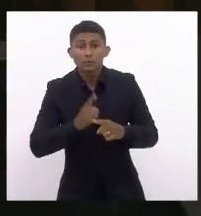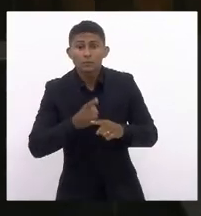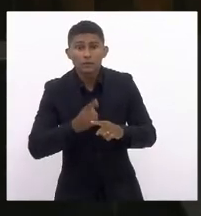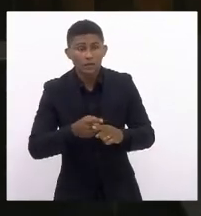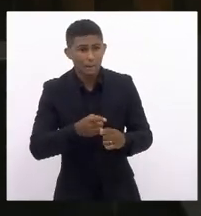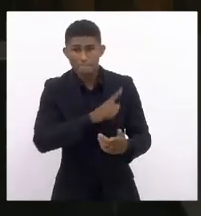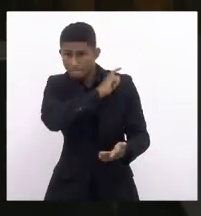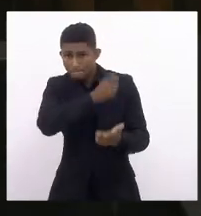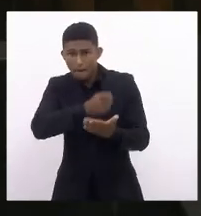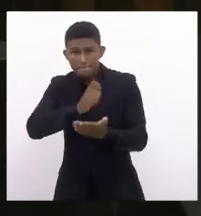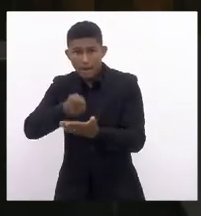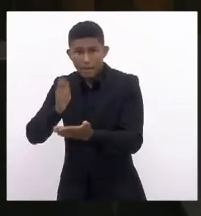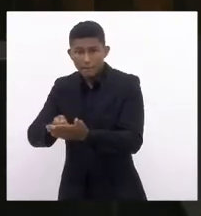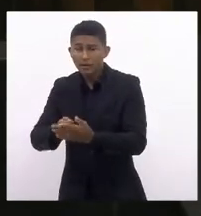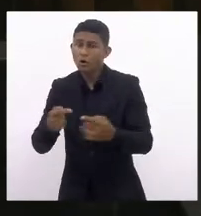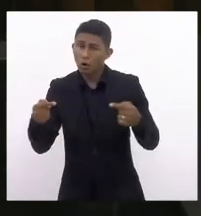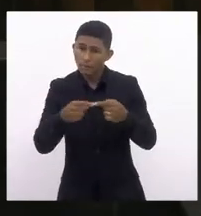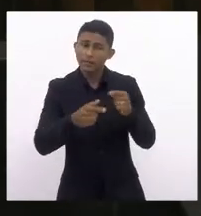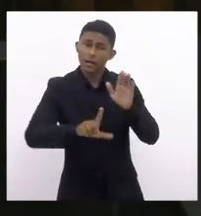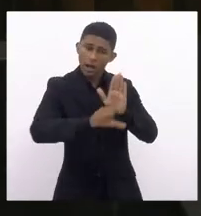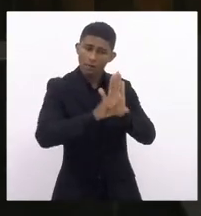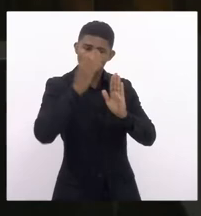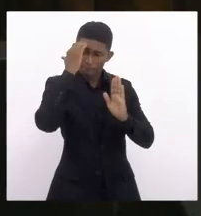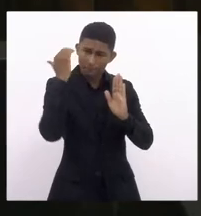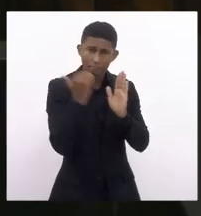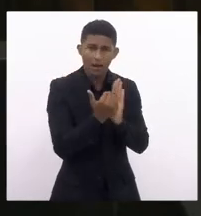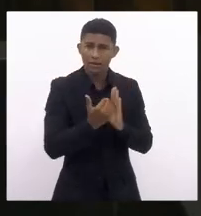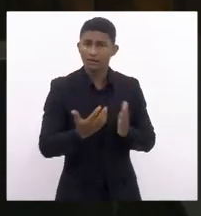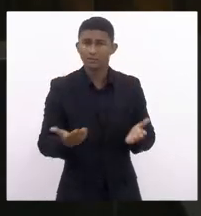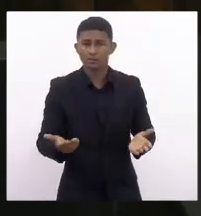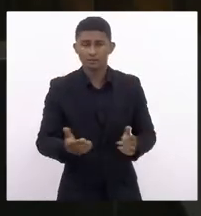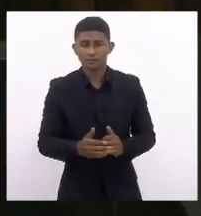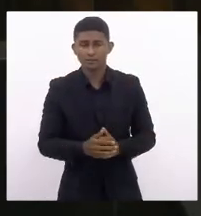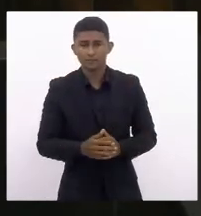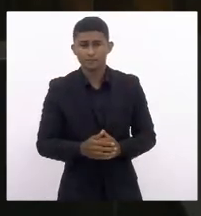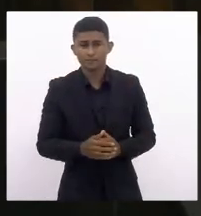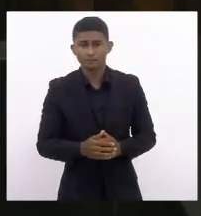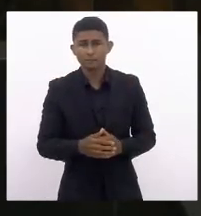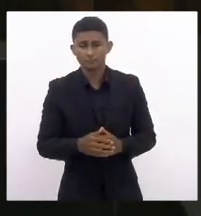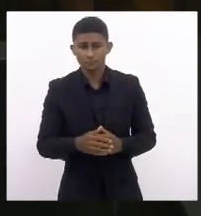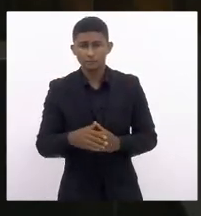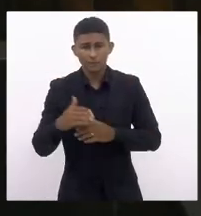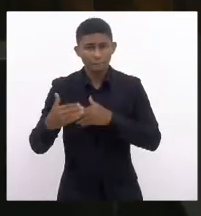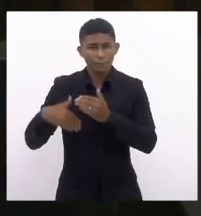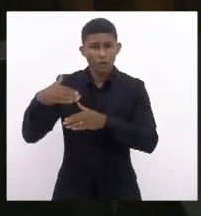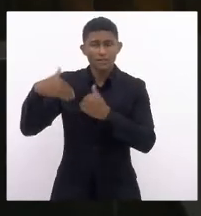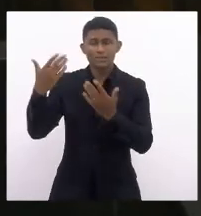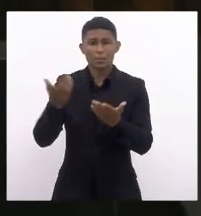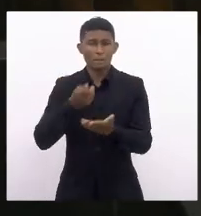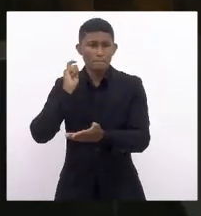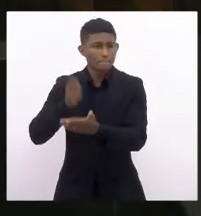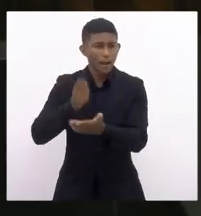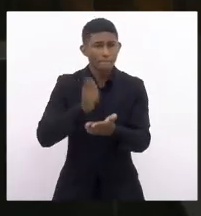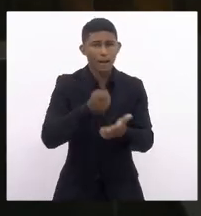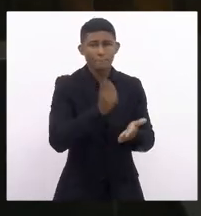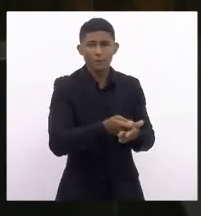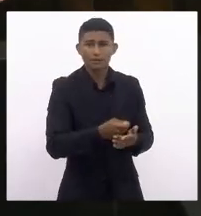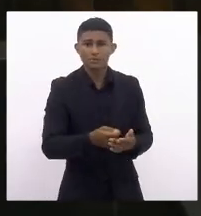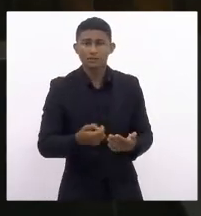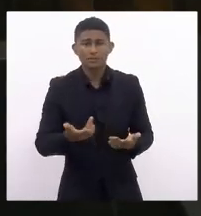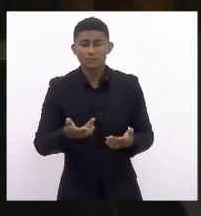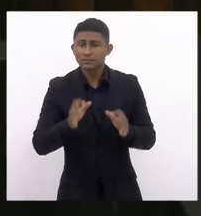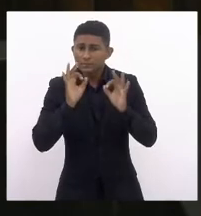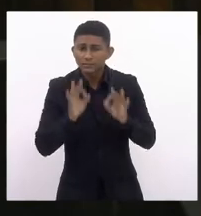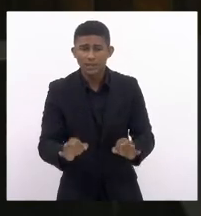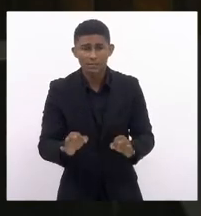lei. Porque pagar as progressões é o mínimo que tem que ser feito para qualquer trabalhador de qualquer